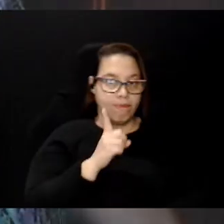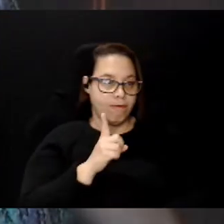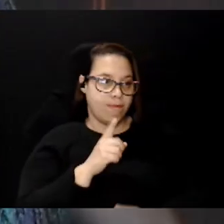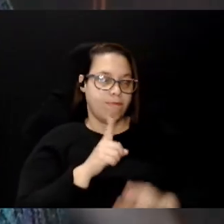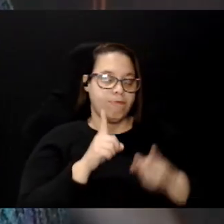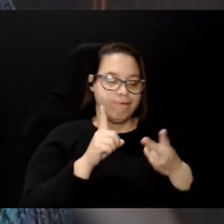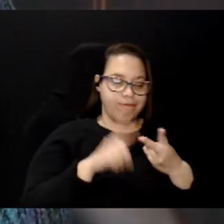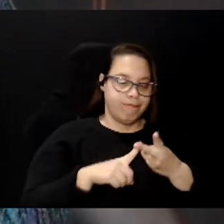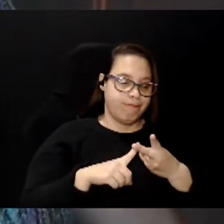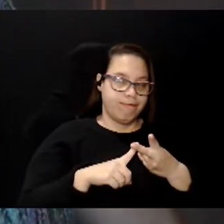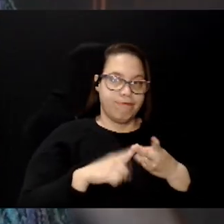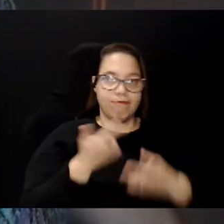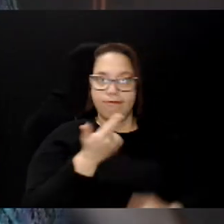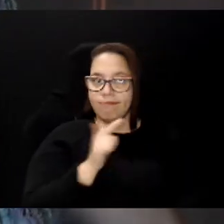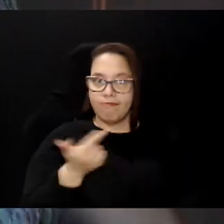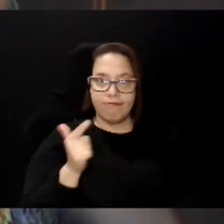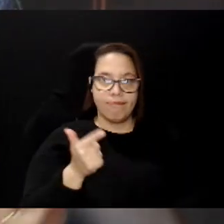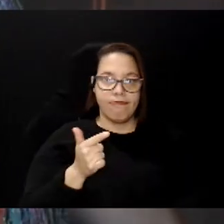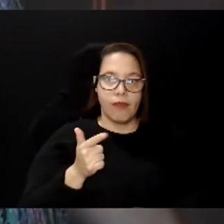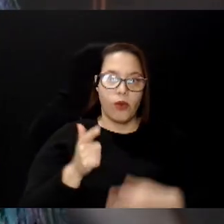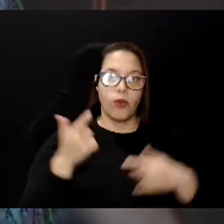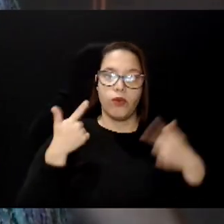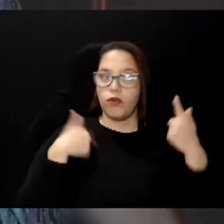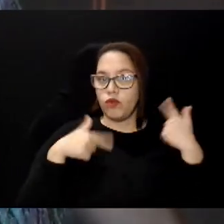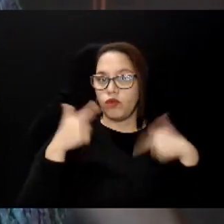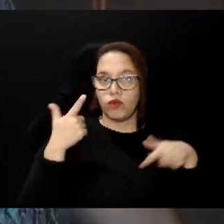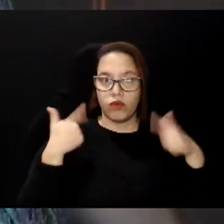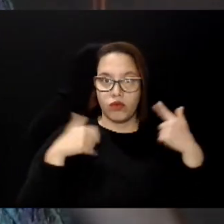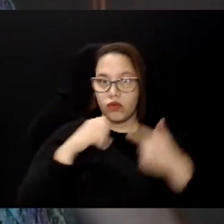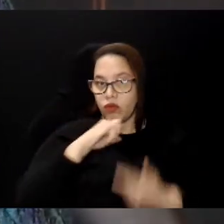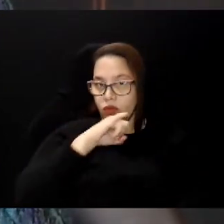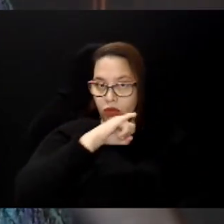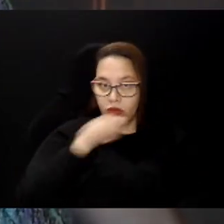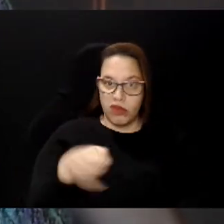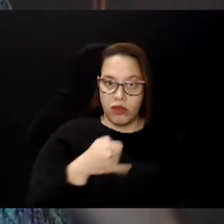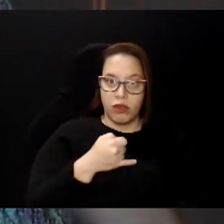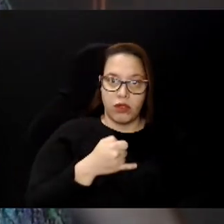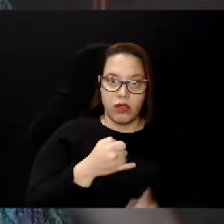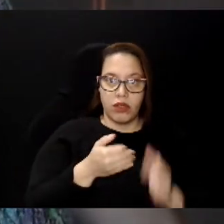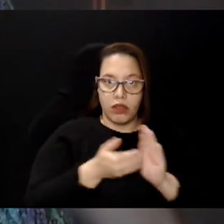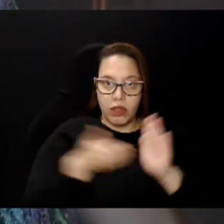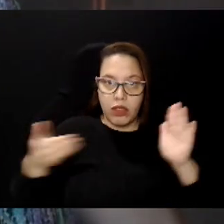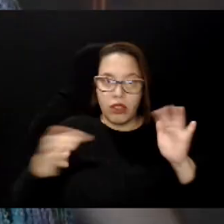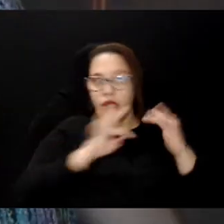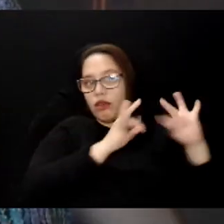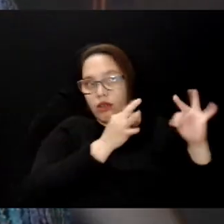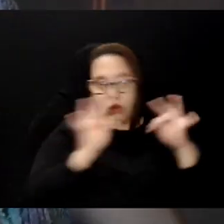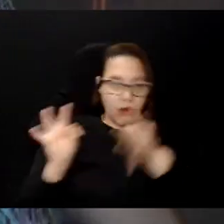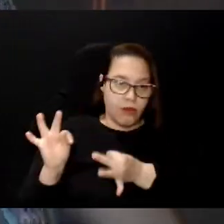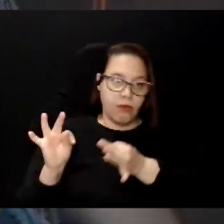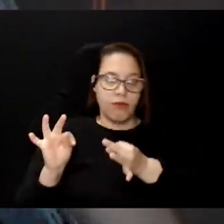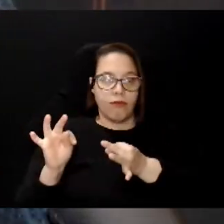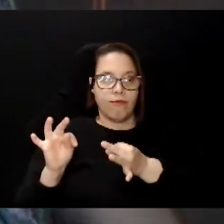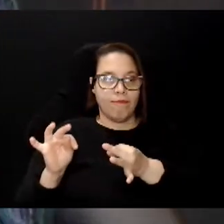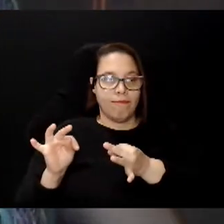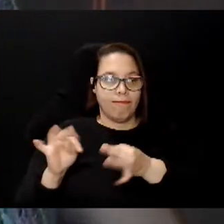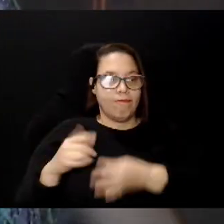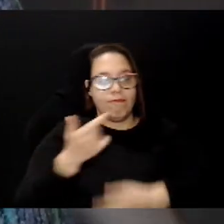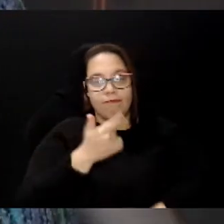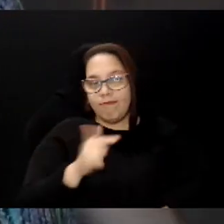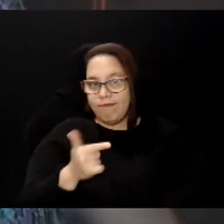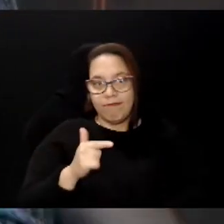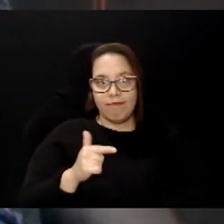não tem um lazer que seja apartado da tecnologia, não, né, se tem